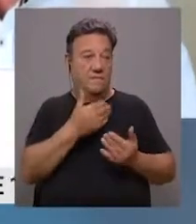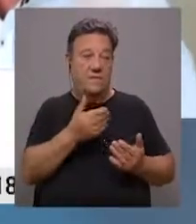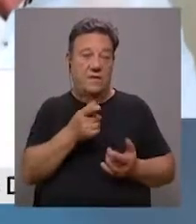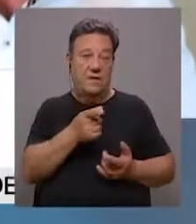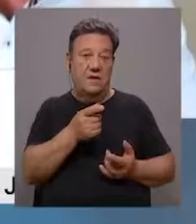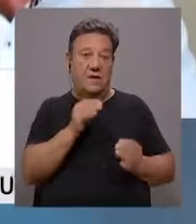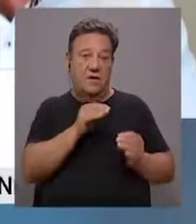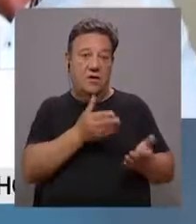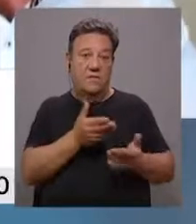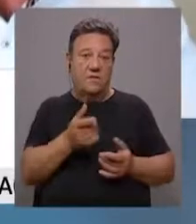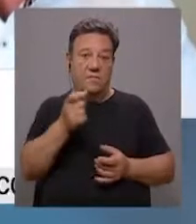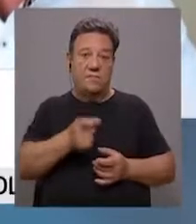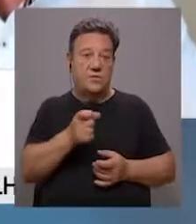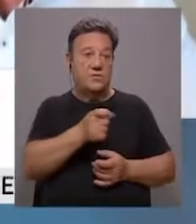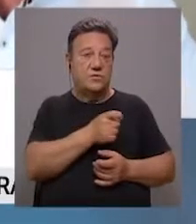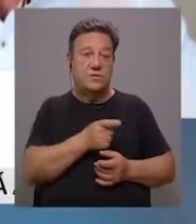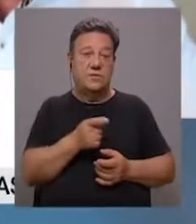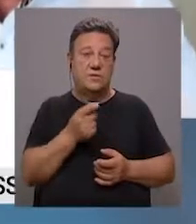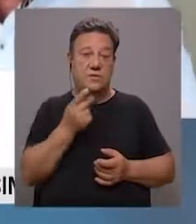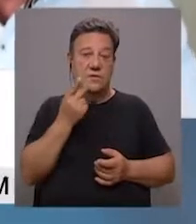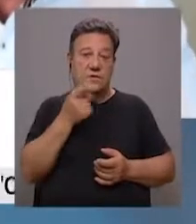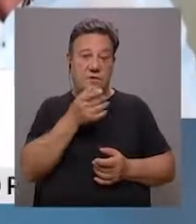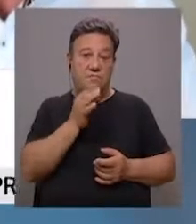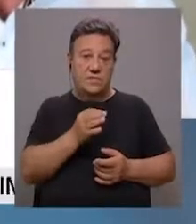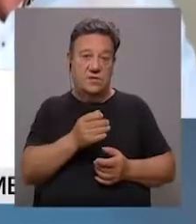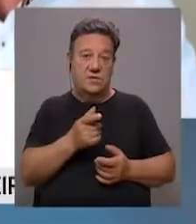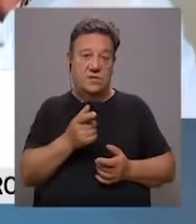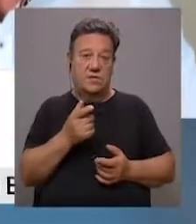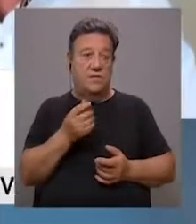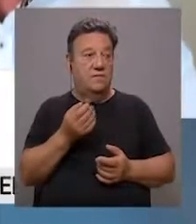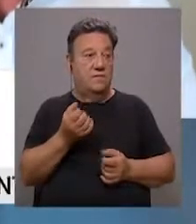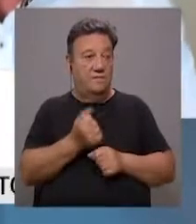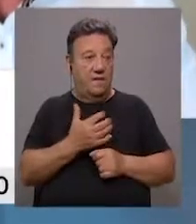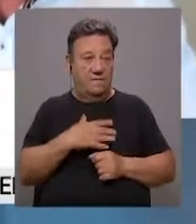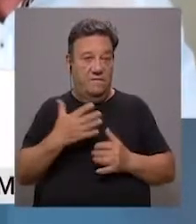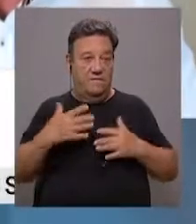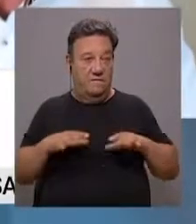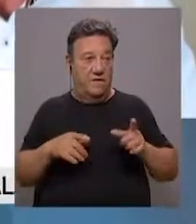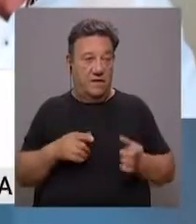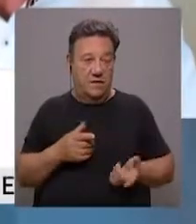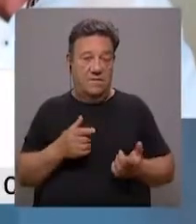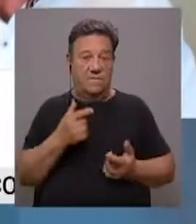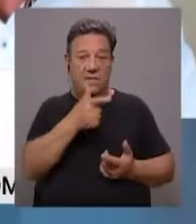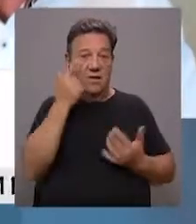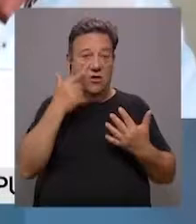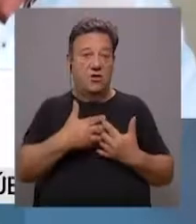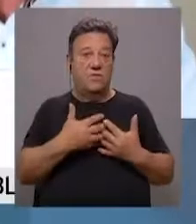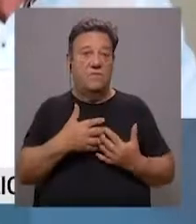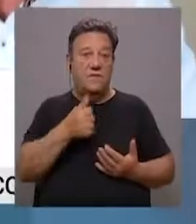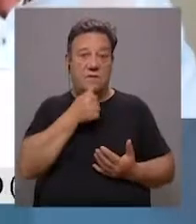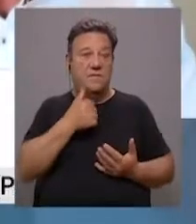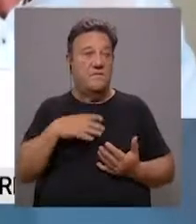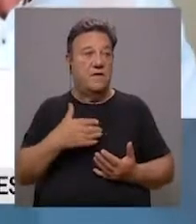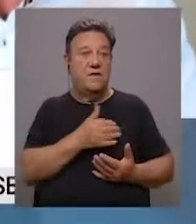digamos, e convidarmos as pessoas que precisam de tirar férias, que estão hoje em dúvida para onde é que vão passar